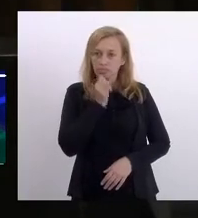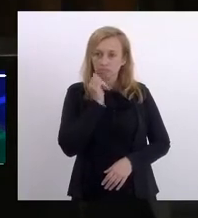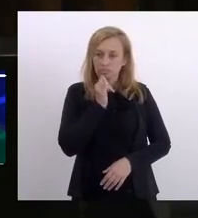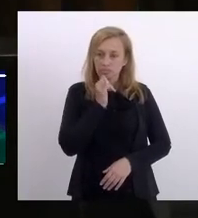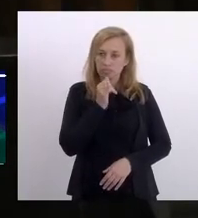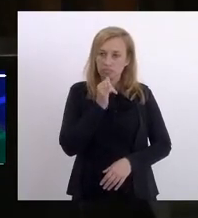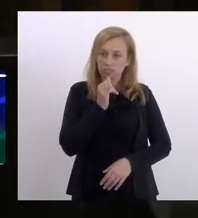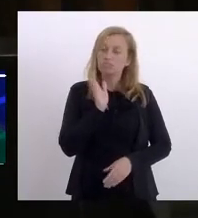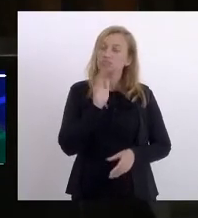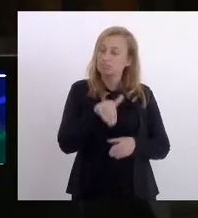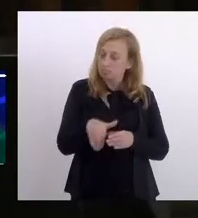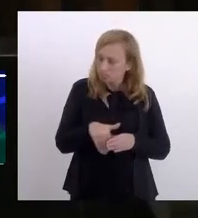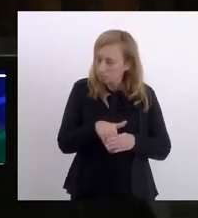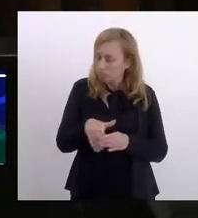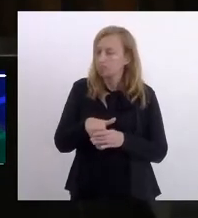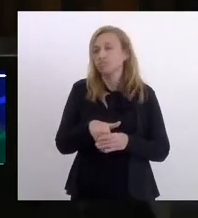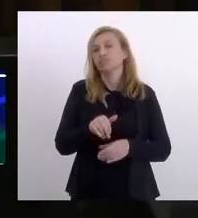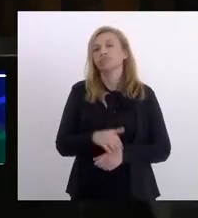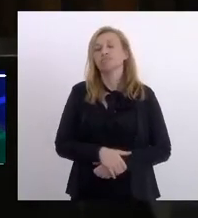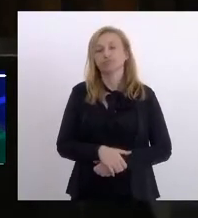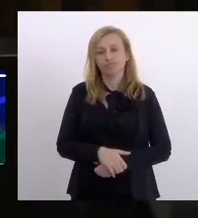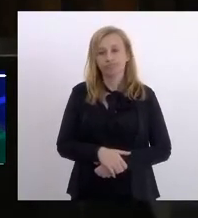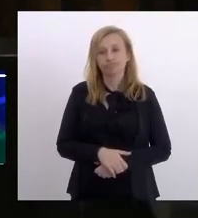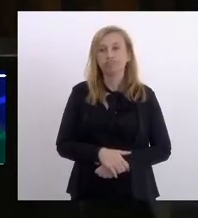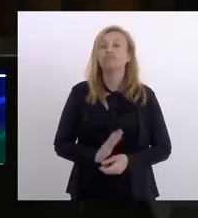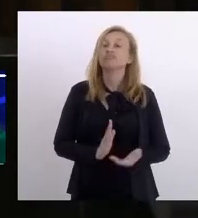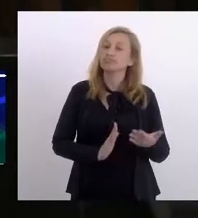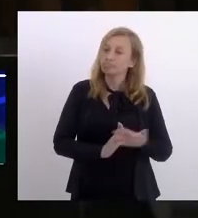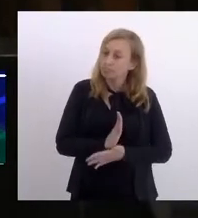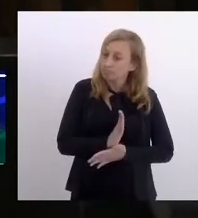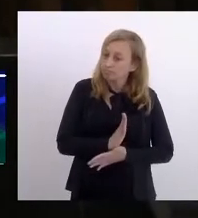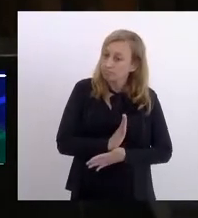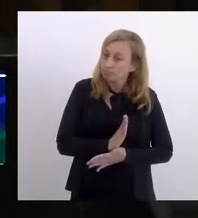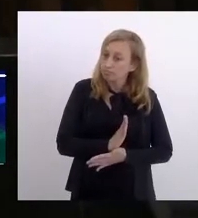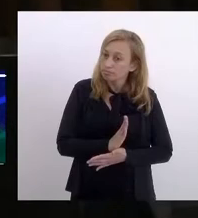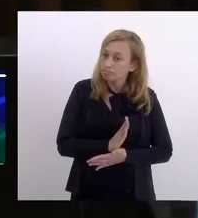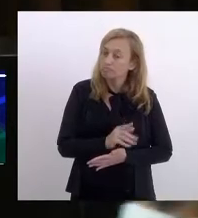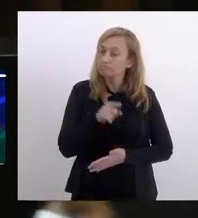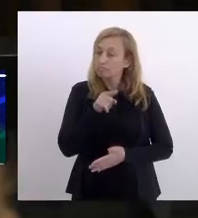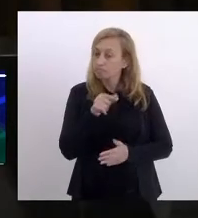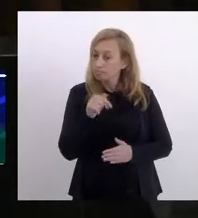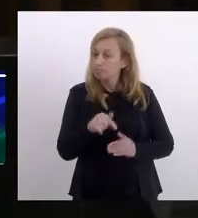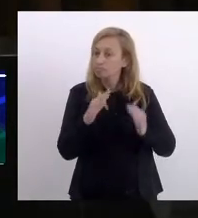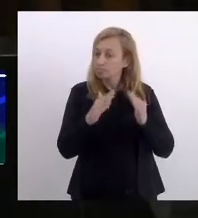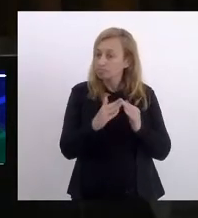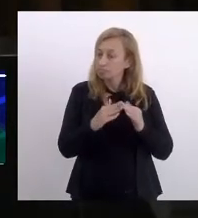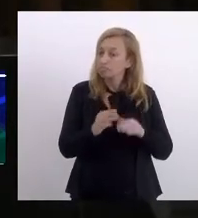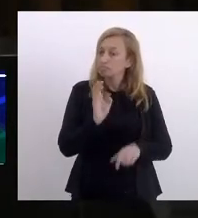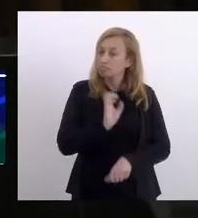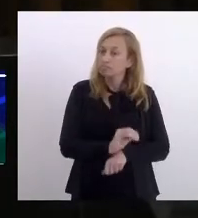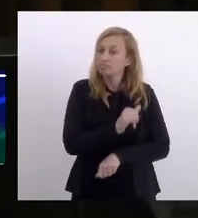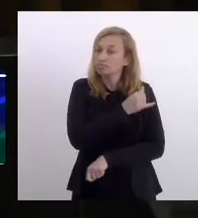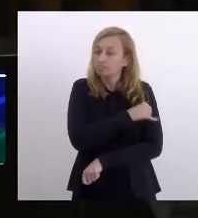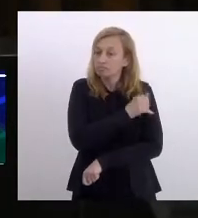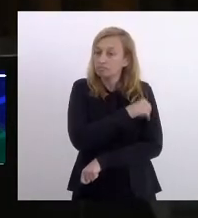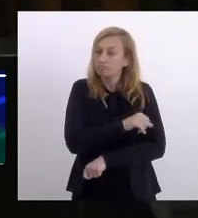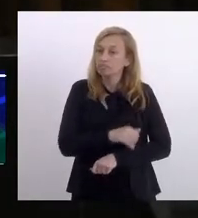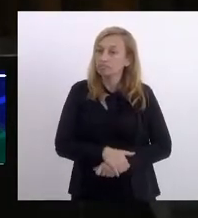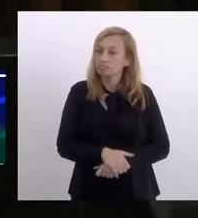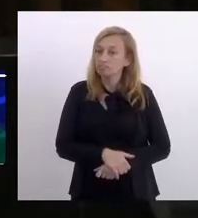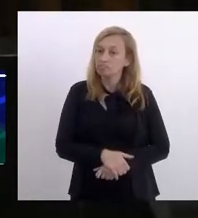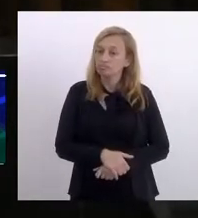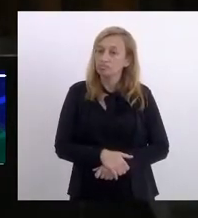ele tem que ser votado, ele tem que ser aprovado, para que essa casa e o Estado do Rio de Janeiro